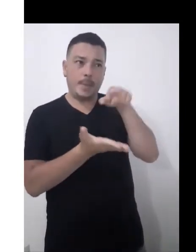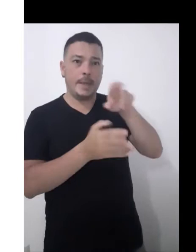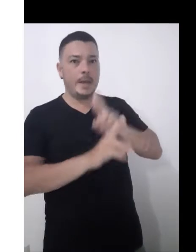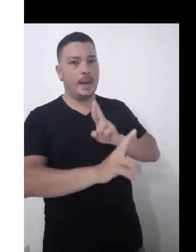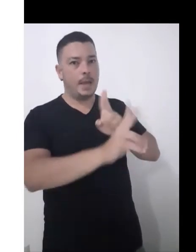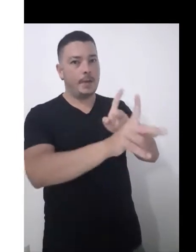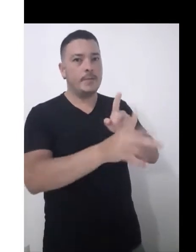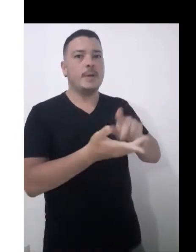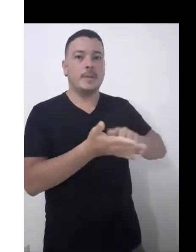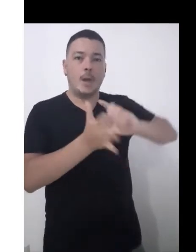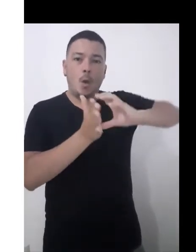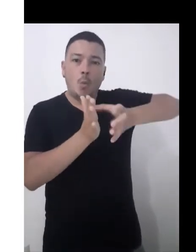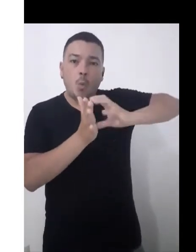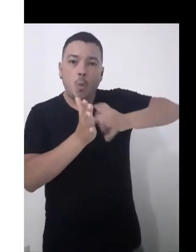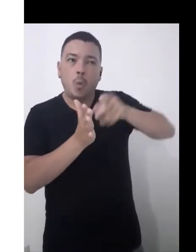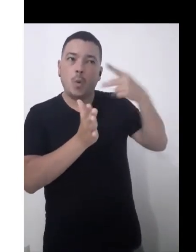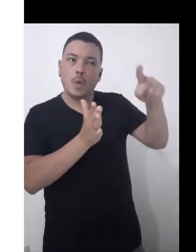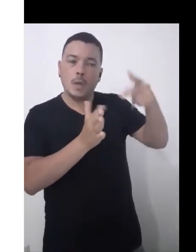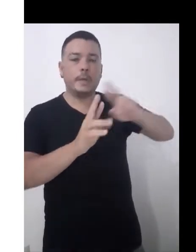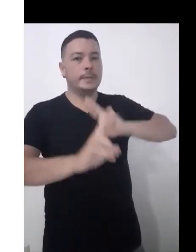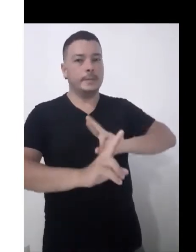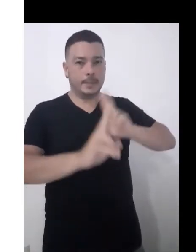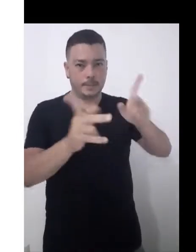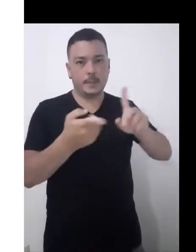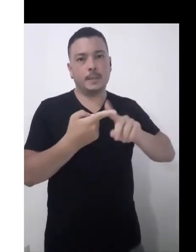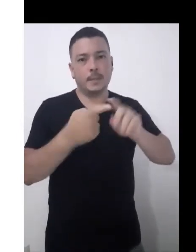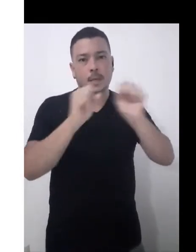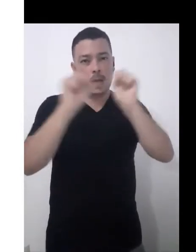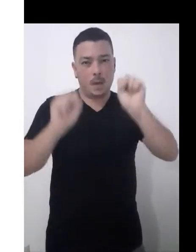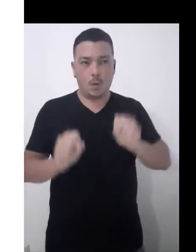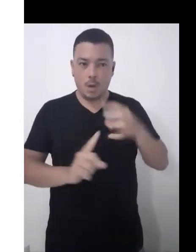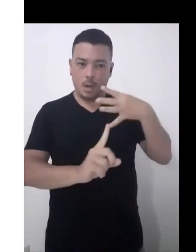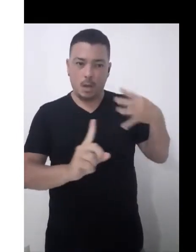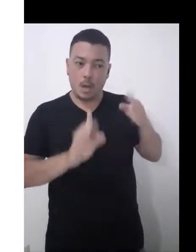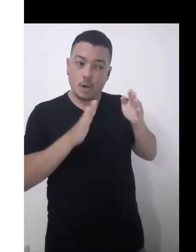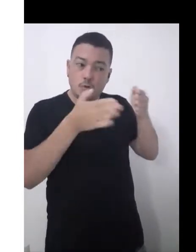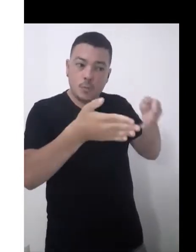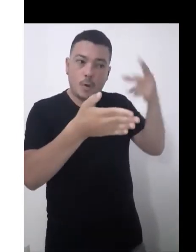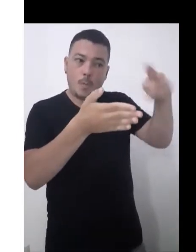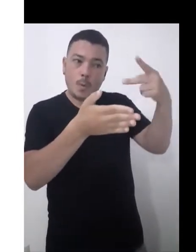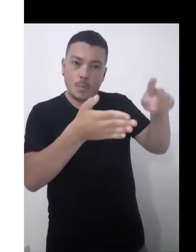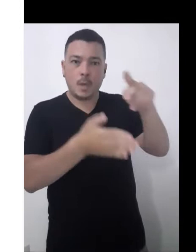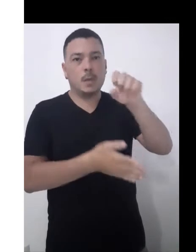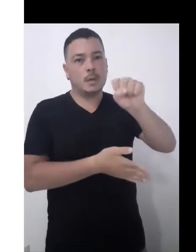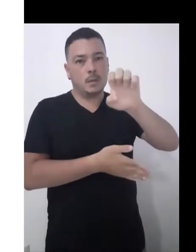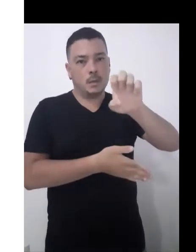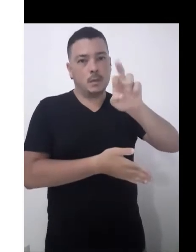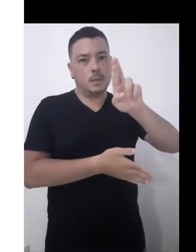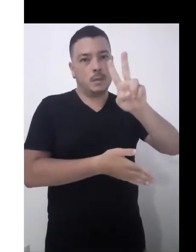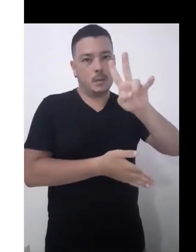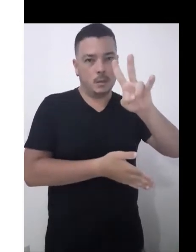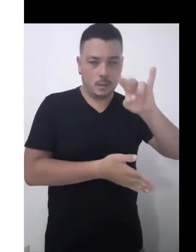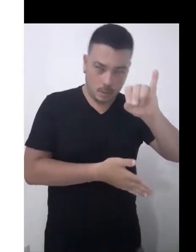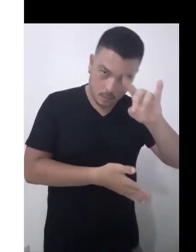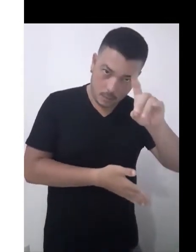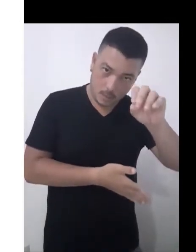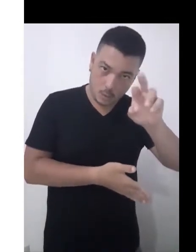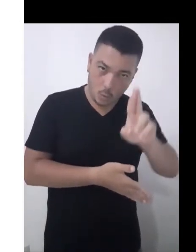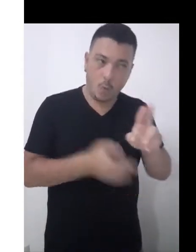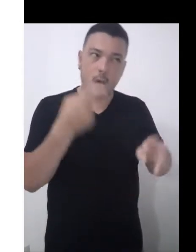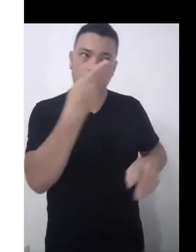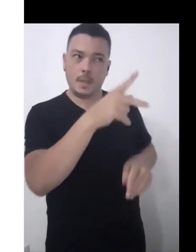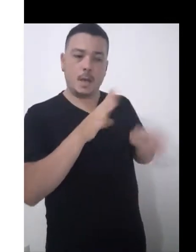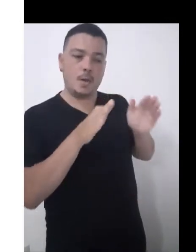a placa-mãe é diferente, o sistema operacional também é diferente. Né? É um Windows versão específica para servidor, ou Ubuntu versão específica para servidor,